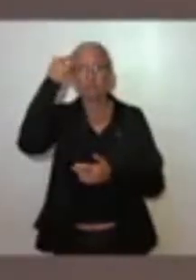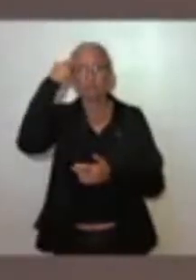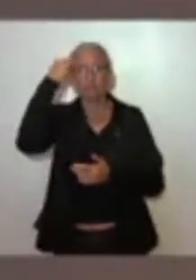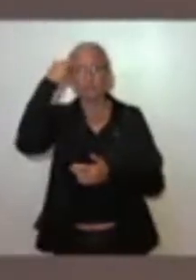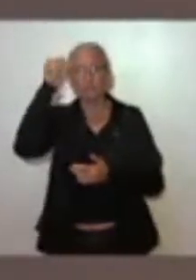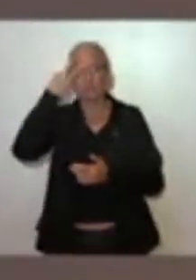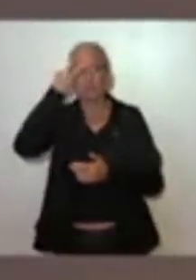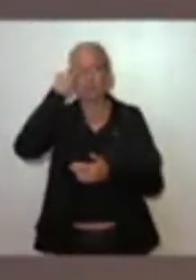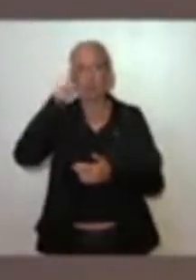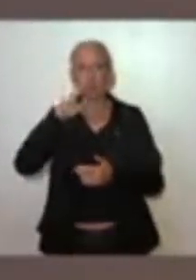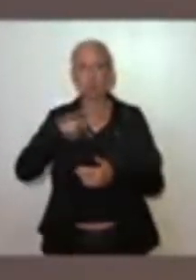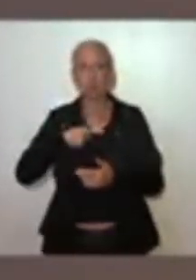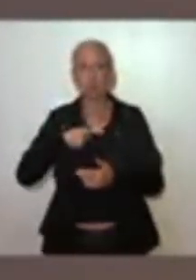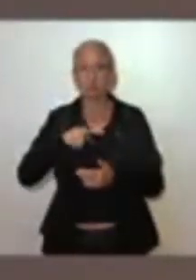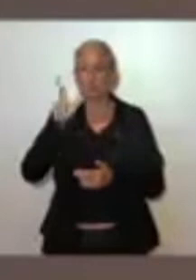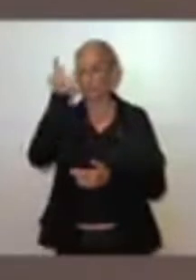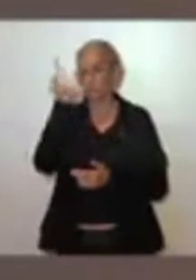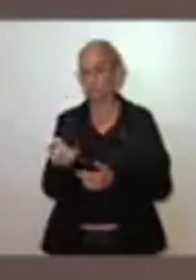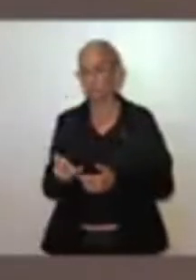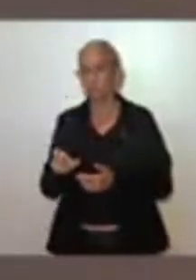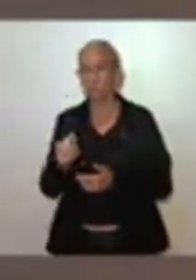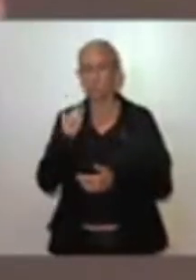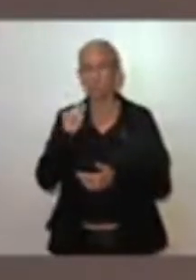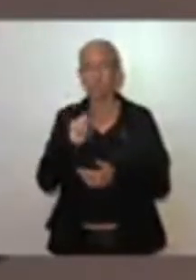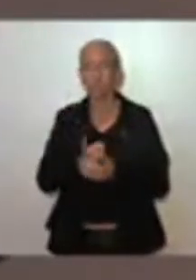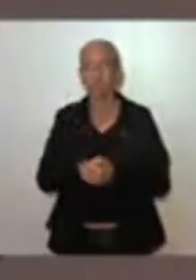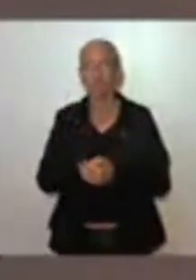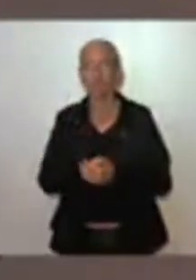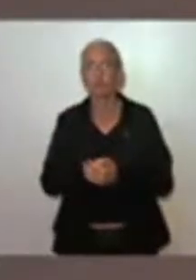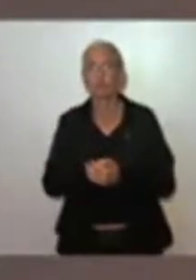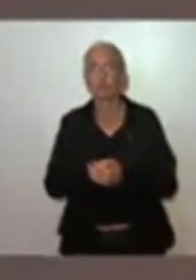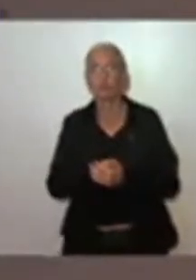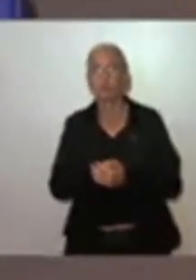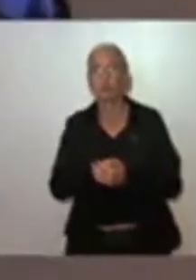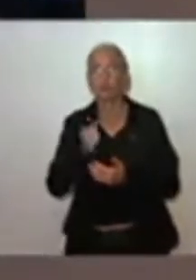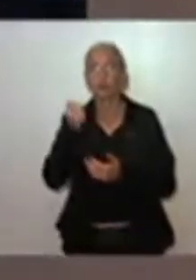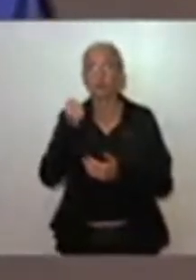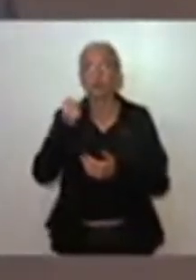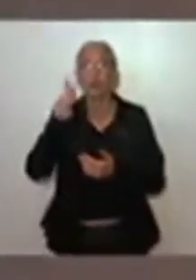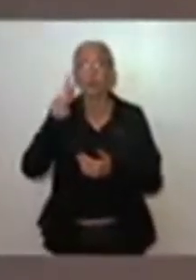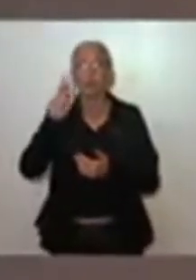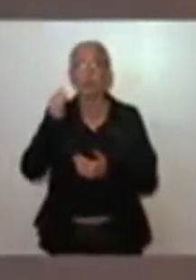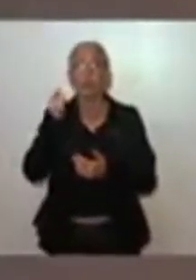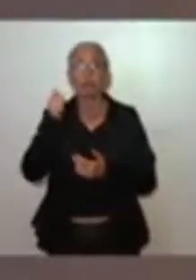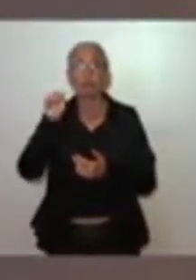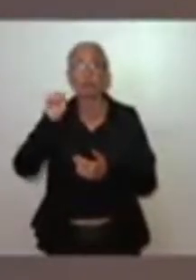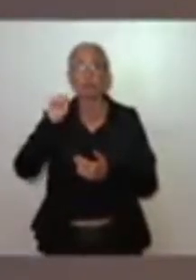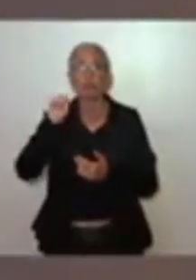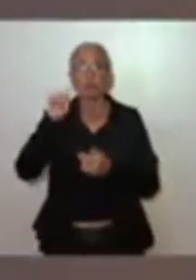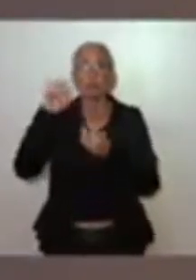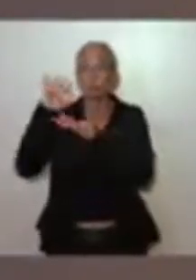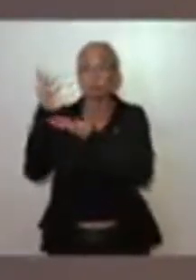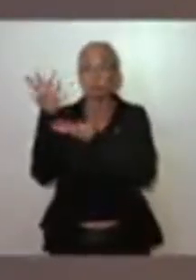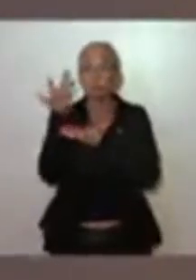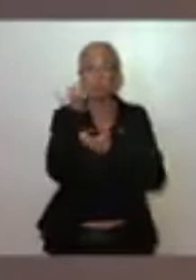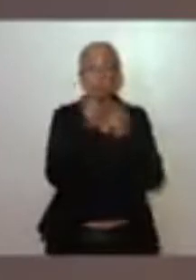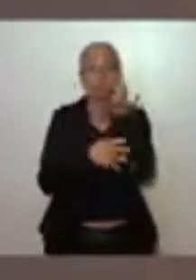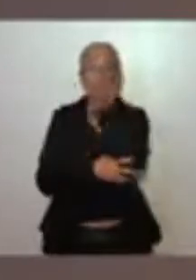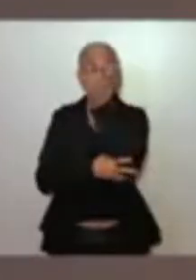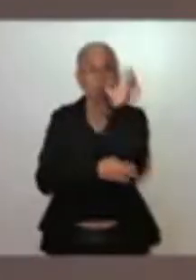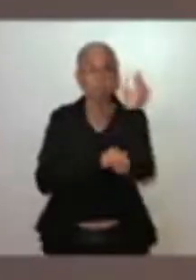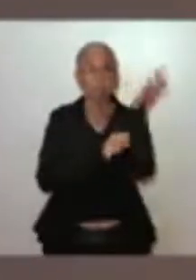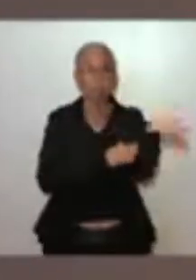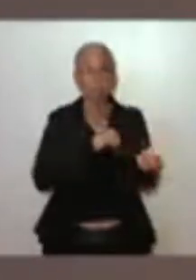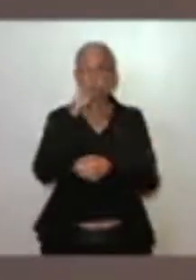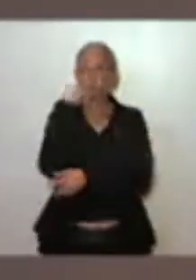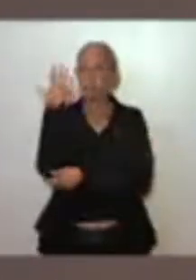tanto egoísta da condição humana é que as emissões de carbono de carbono e os atentados a natureza que nós cometemos hoje